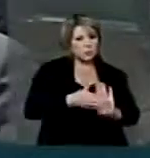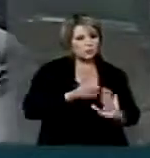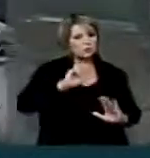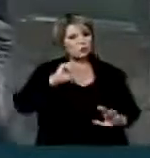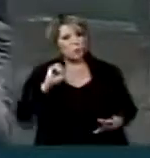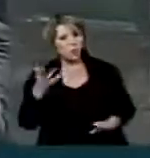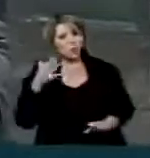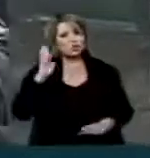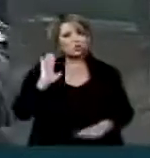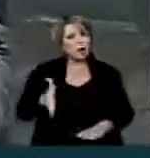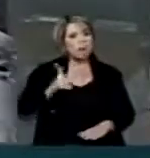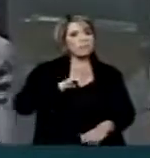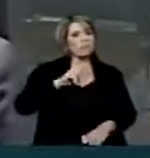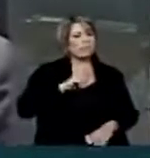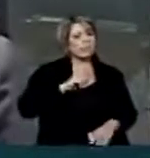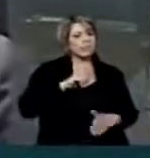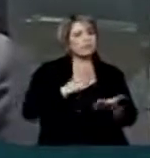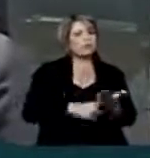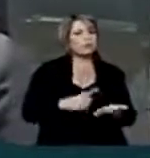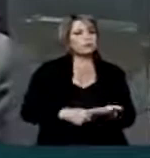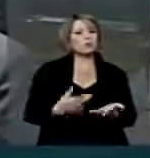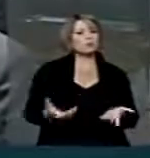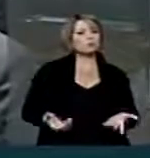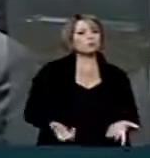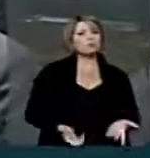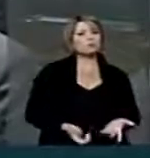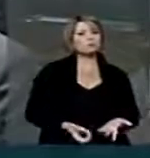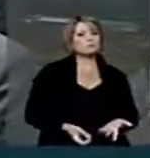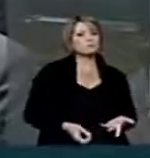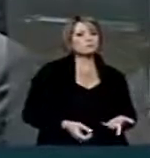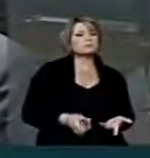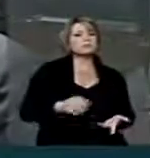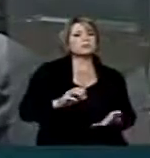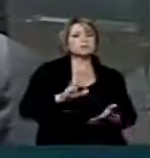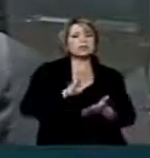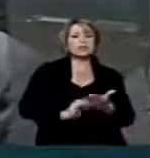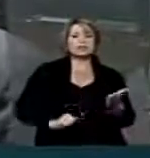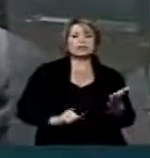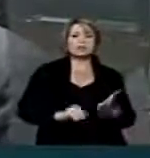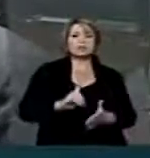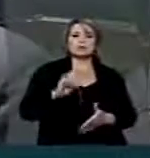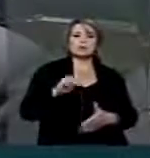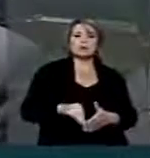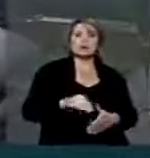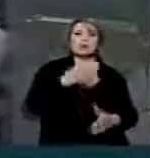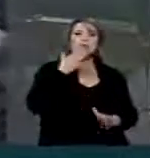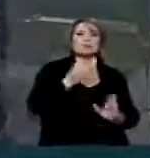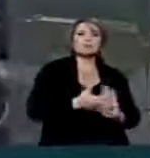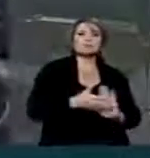De procedimento, basta ser confirmado que o Democratas retira essas aglutinativas.